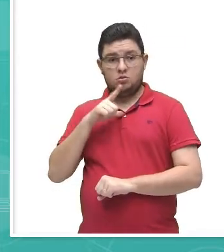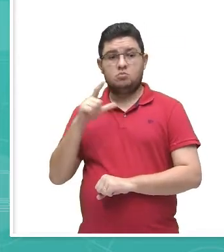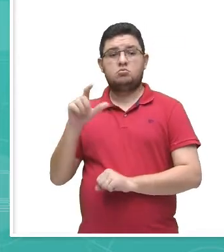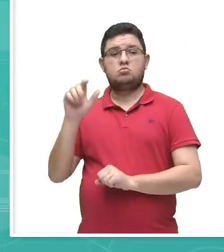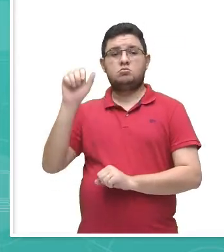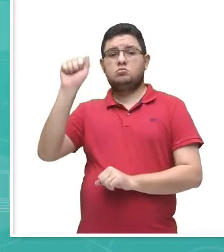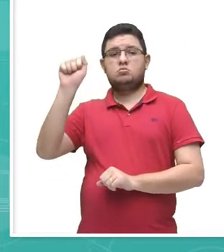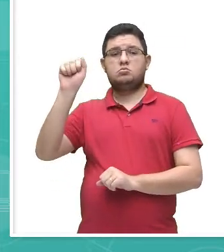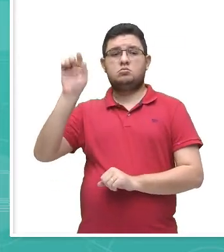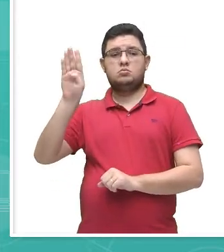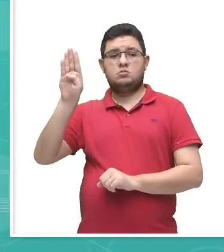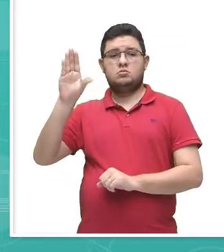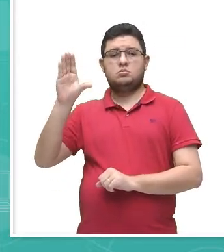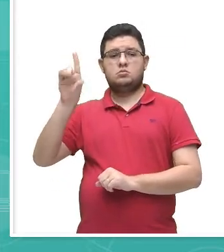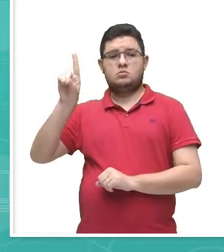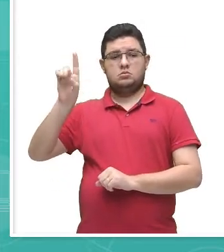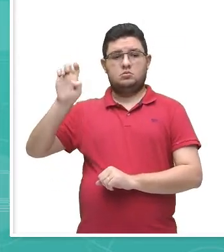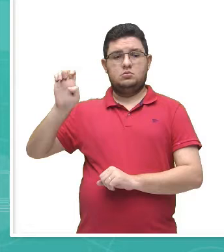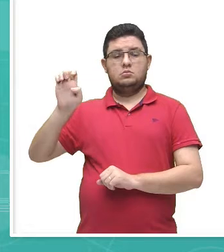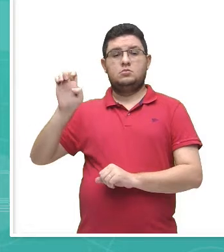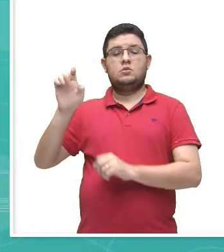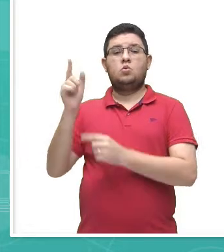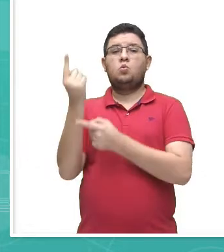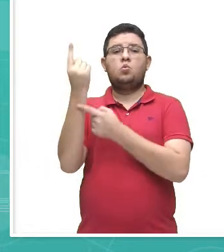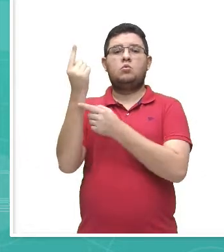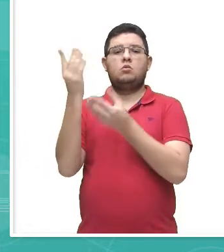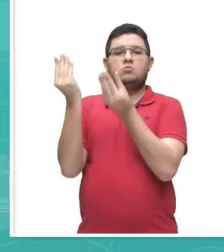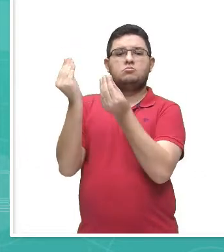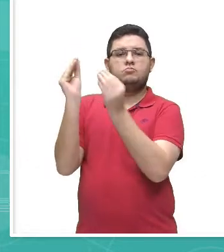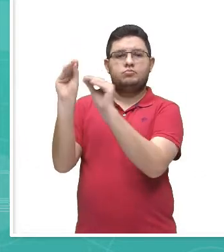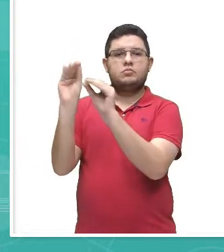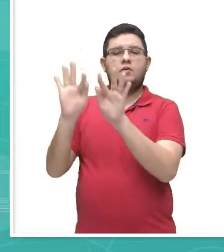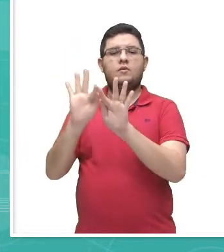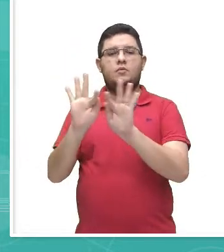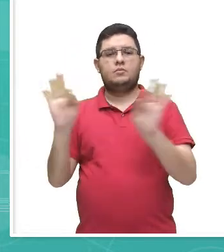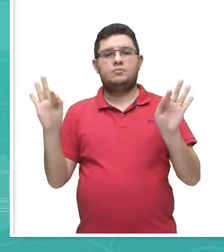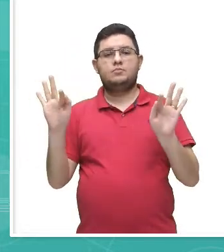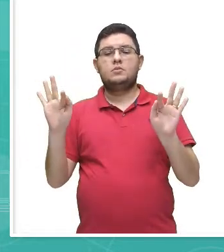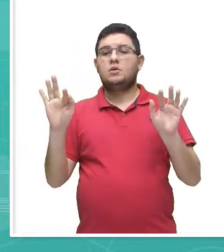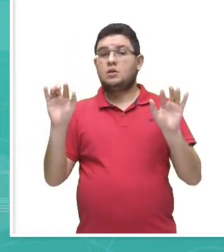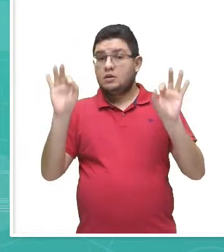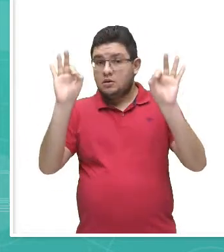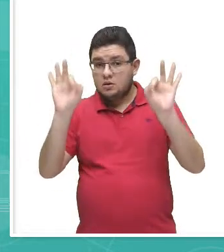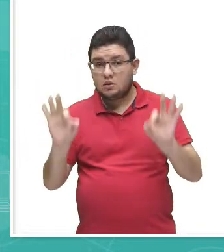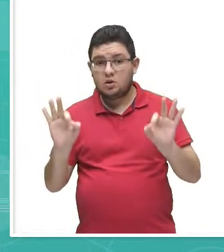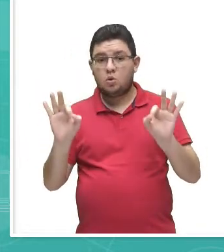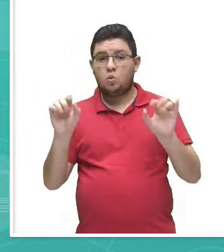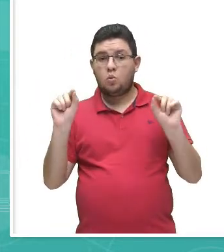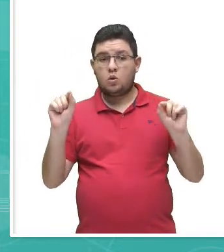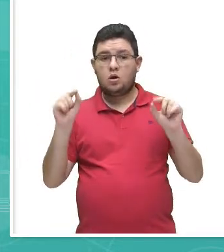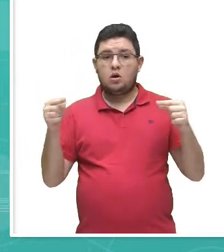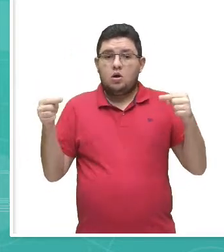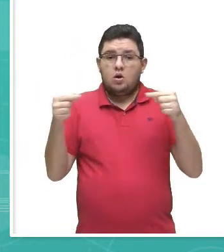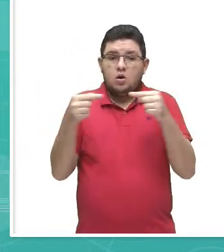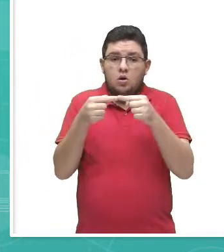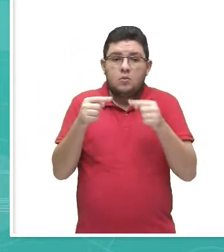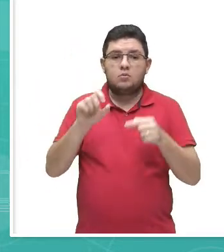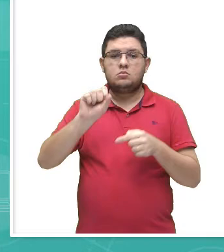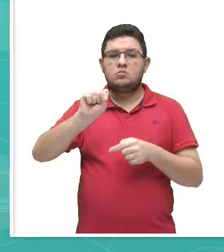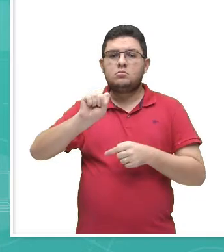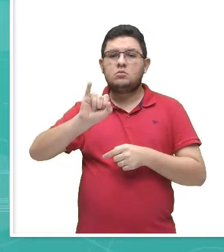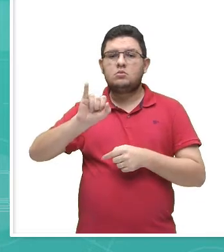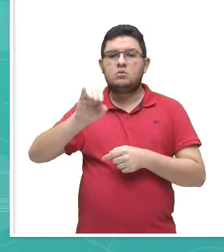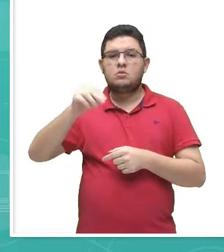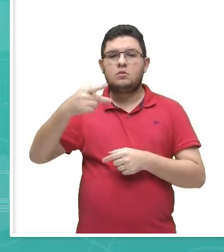tem a lacuna ali, né? Every day, na forma afirmativa do Simple Present é. Então eu tenho 5 opções